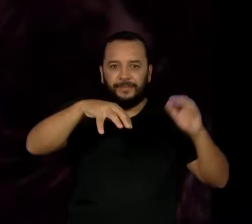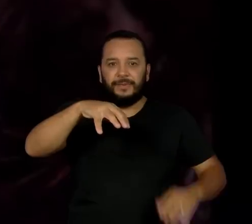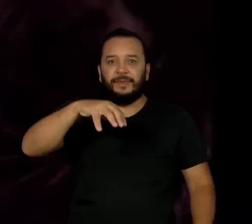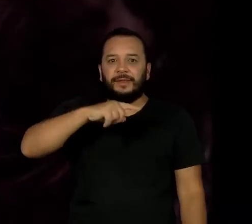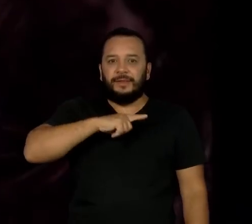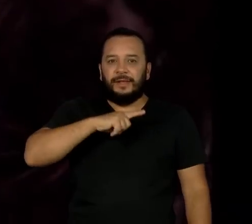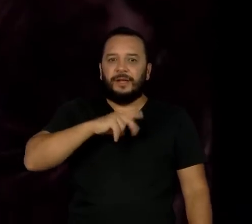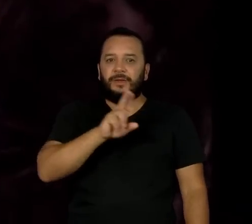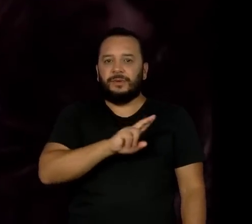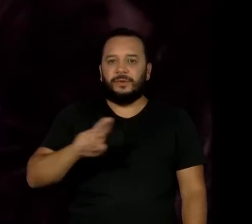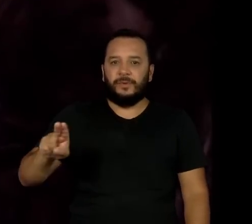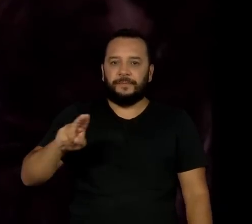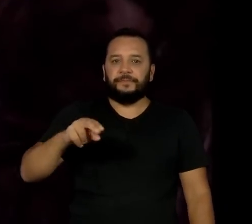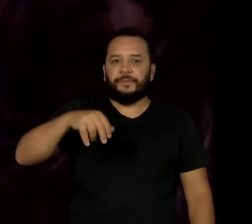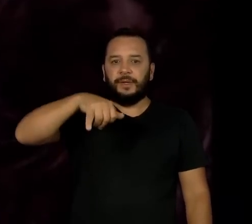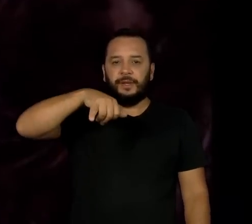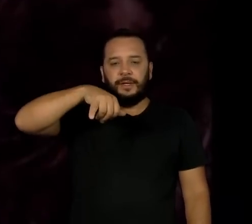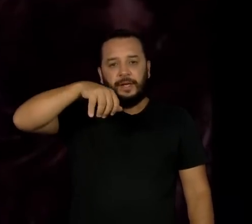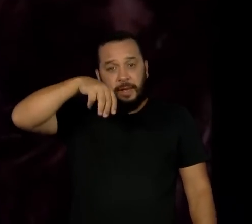christiani.